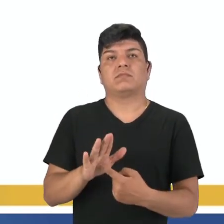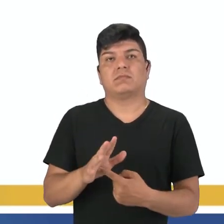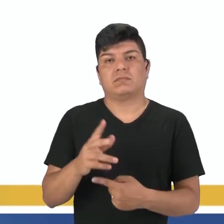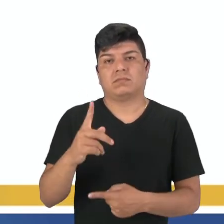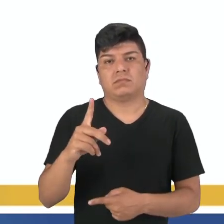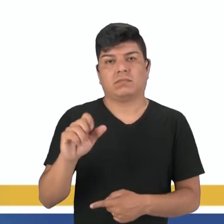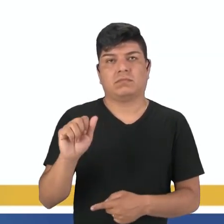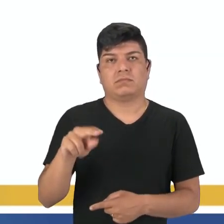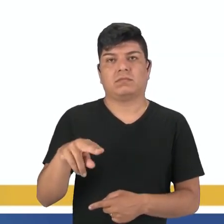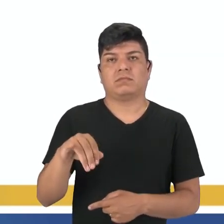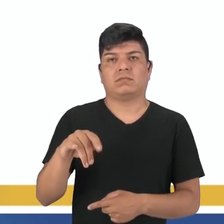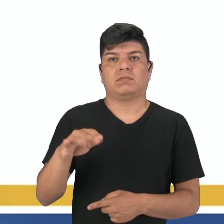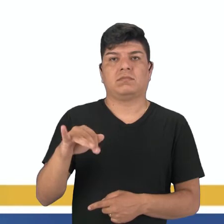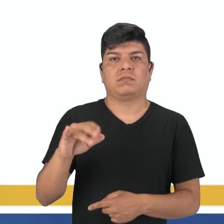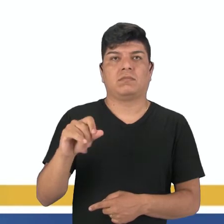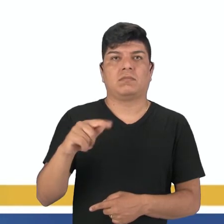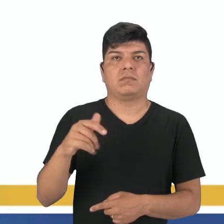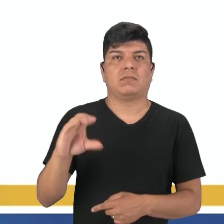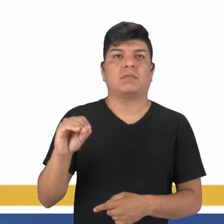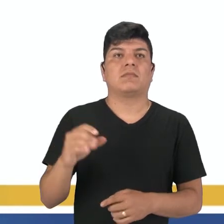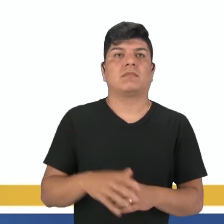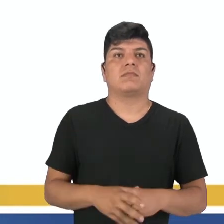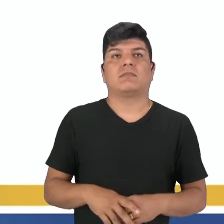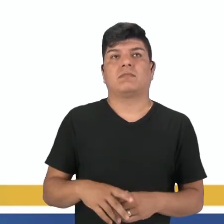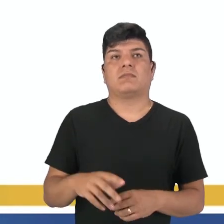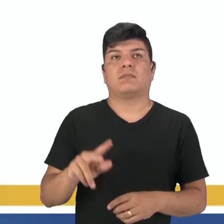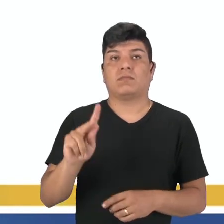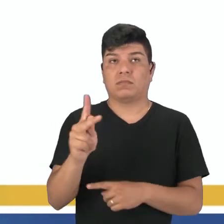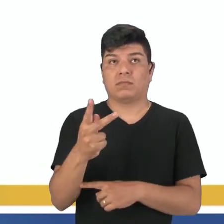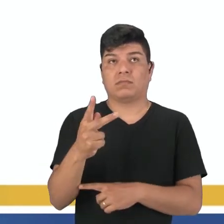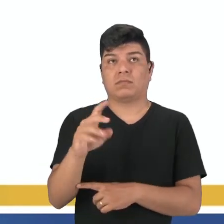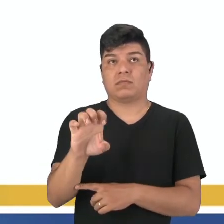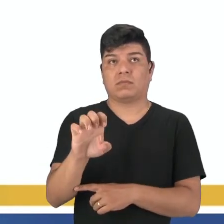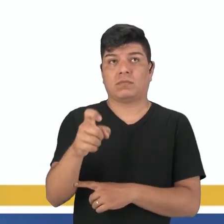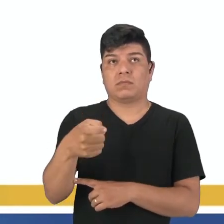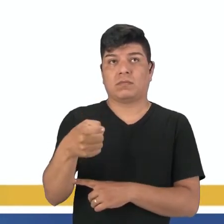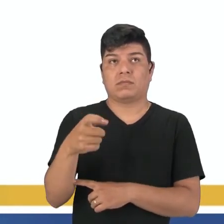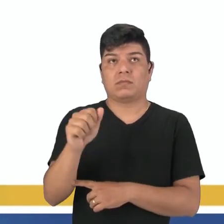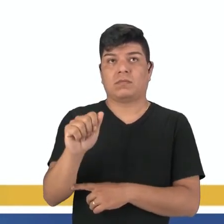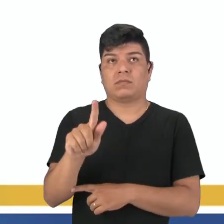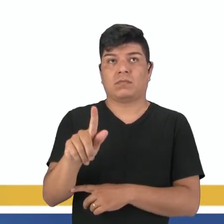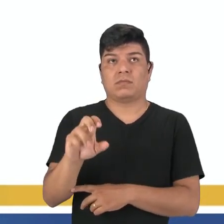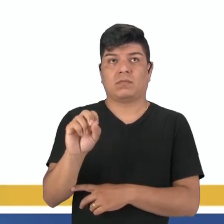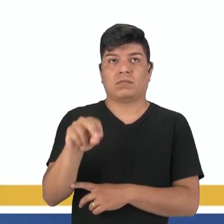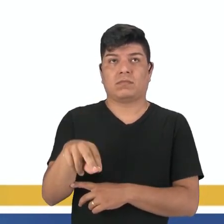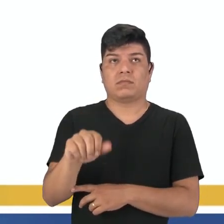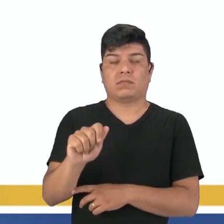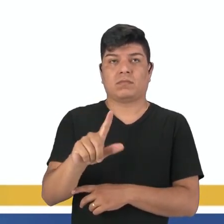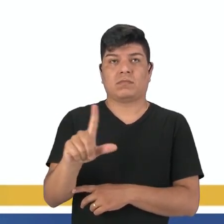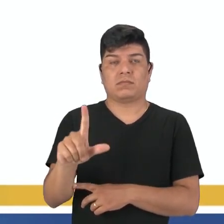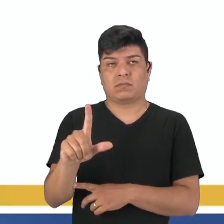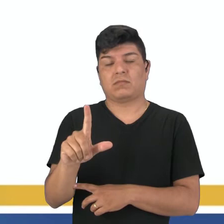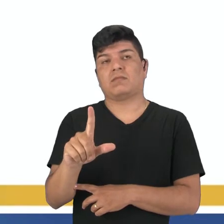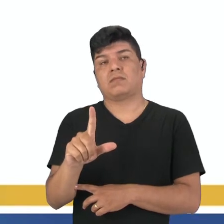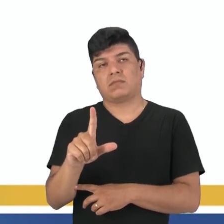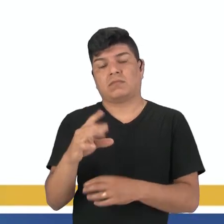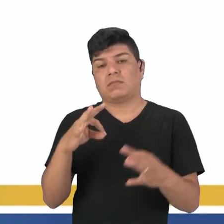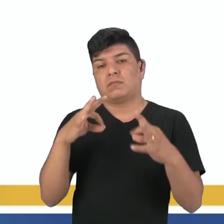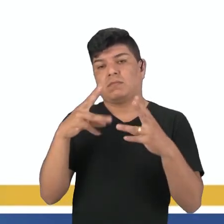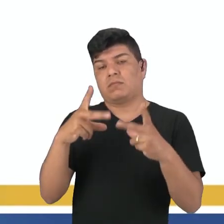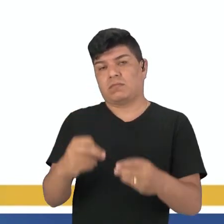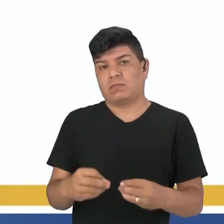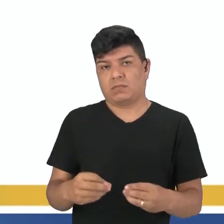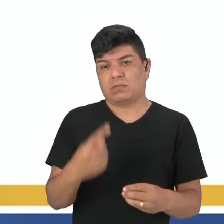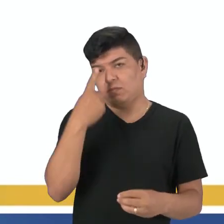de planificação. Temos o prisma hexagonal. E aí a sua planificação.